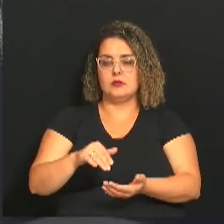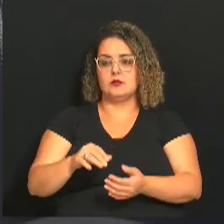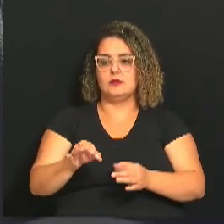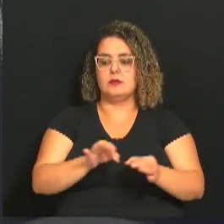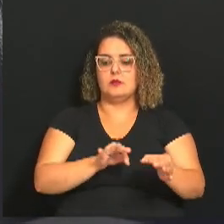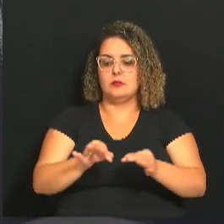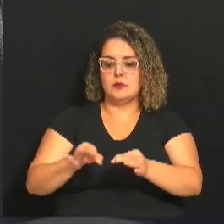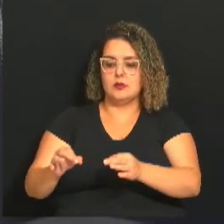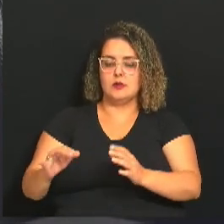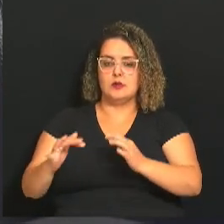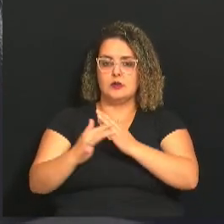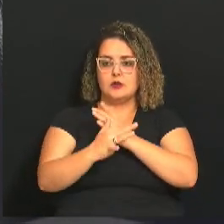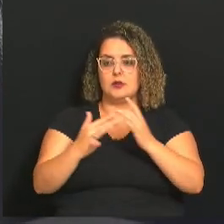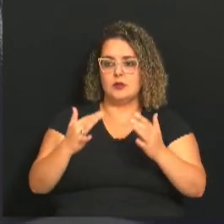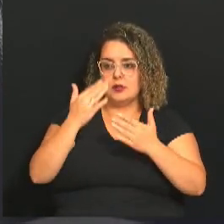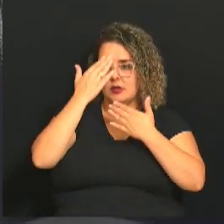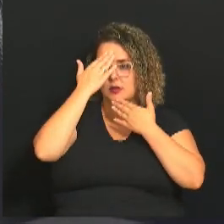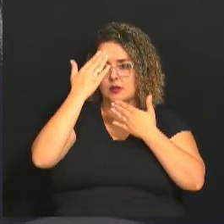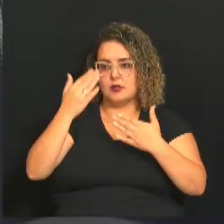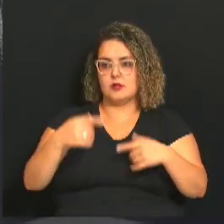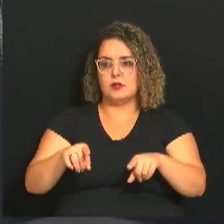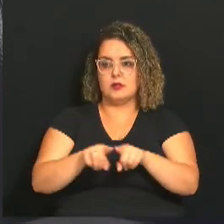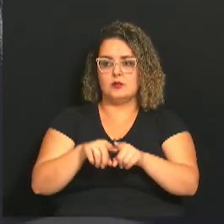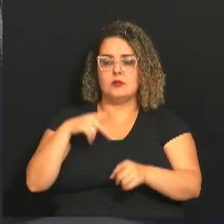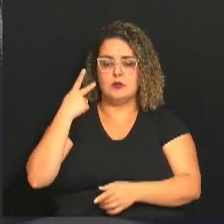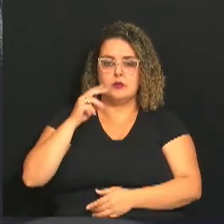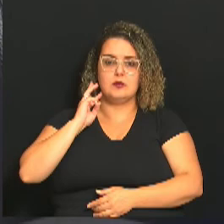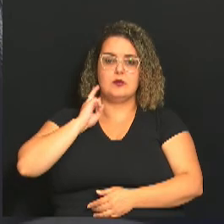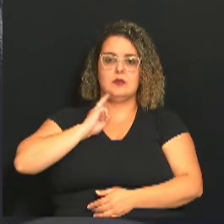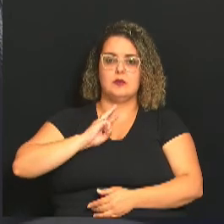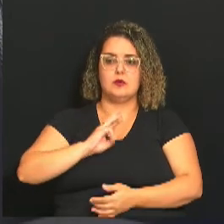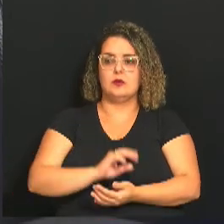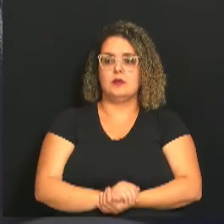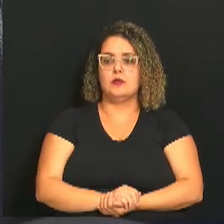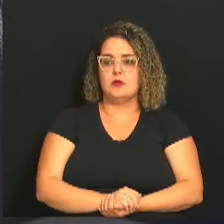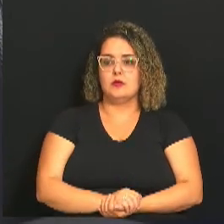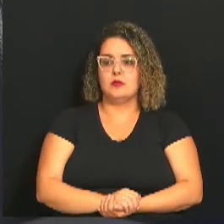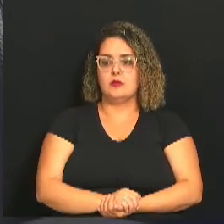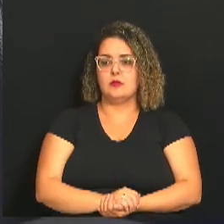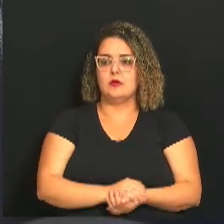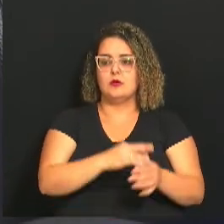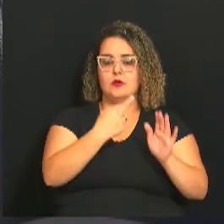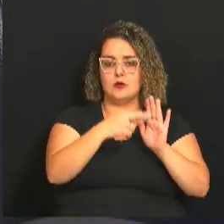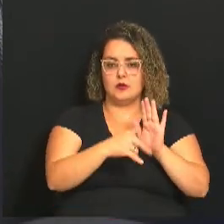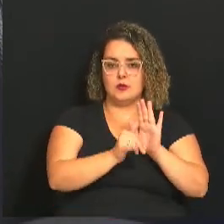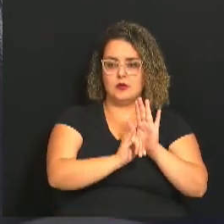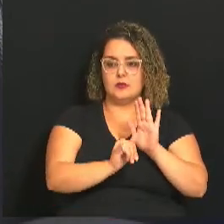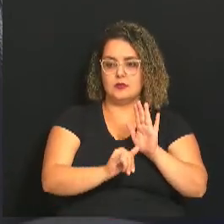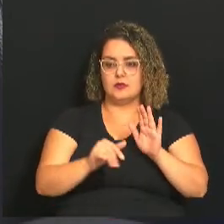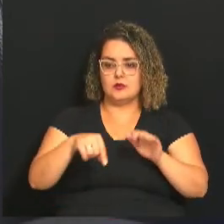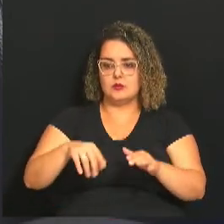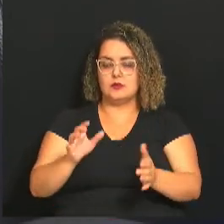Urbanismo. Agradecer também ao vereador Cecílio Santos, que é relator dessa comissão,